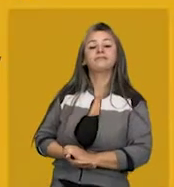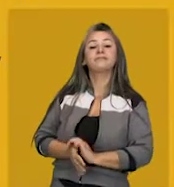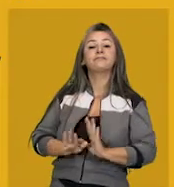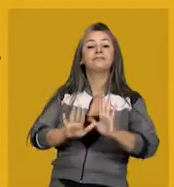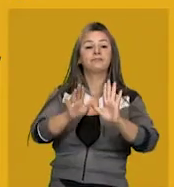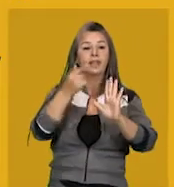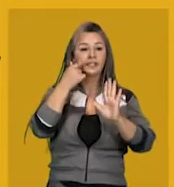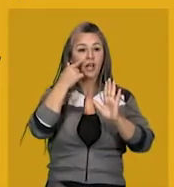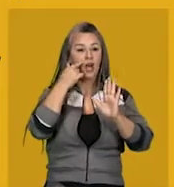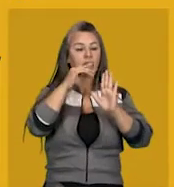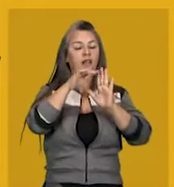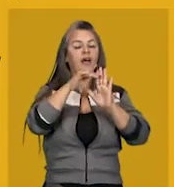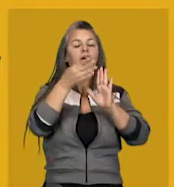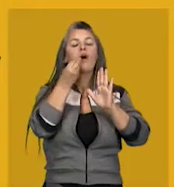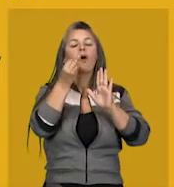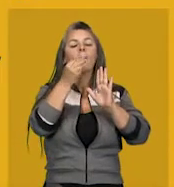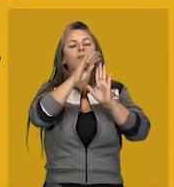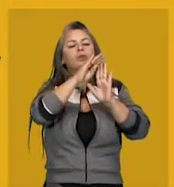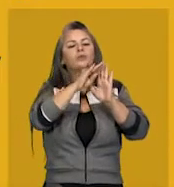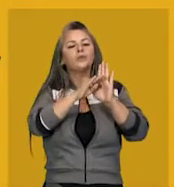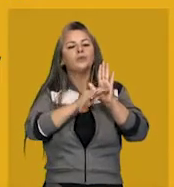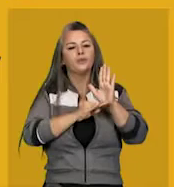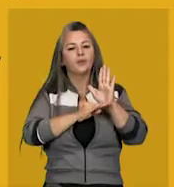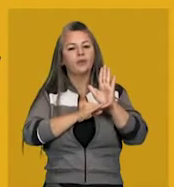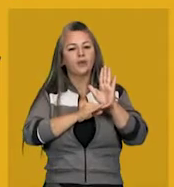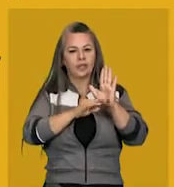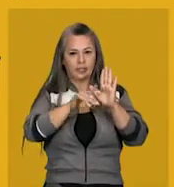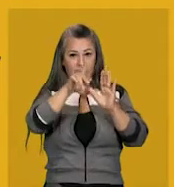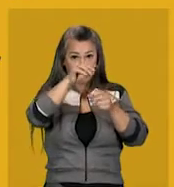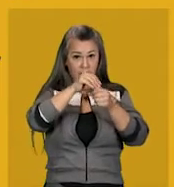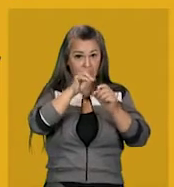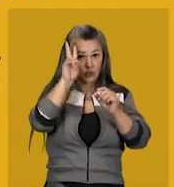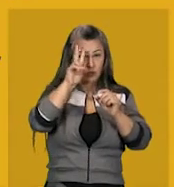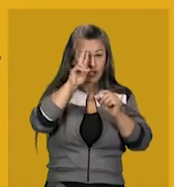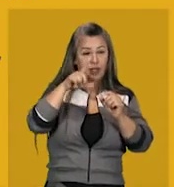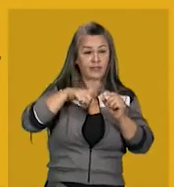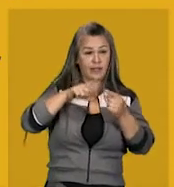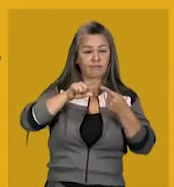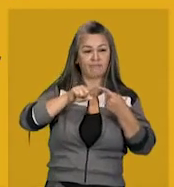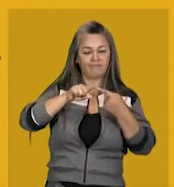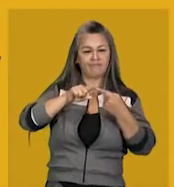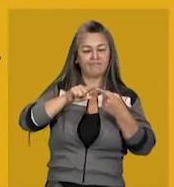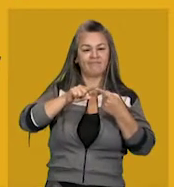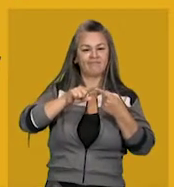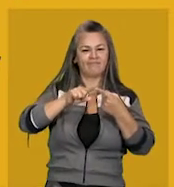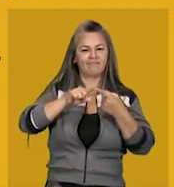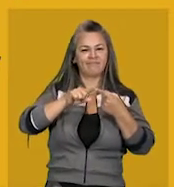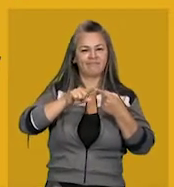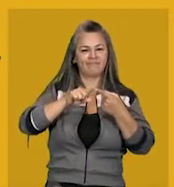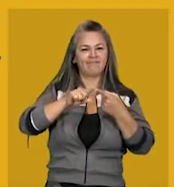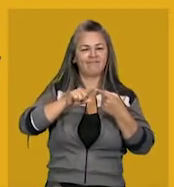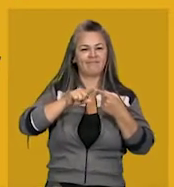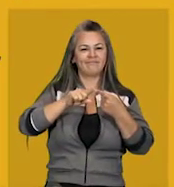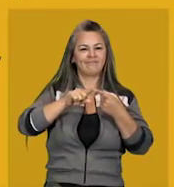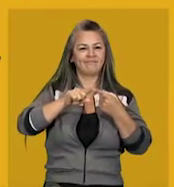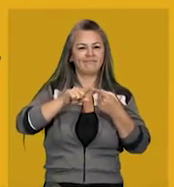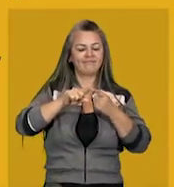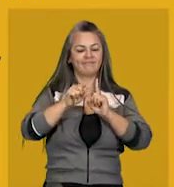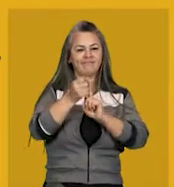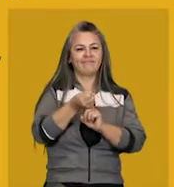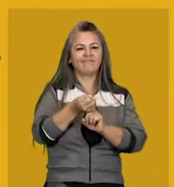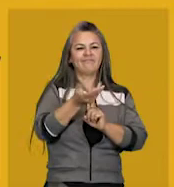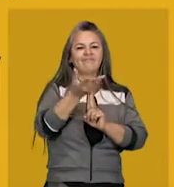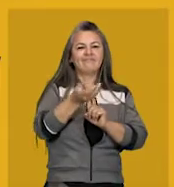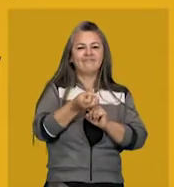a protagonista, é o personagem central da história. Nós temos o antagonista, que vai se opor ao protagonista.